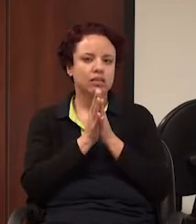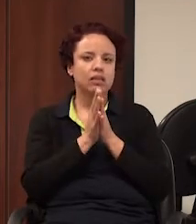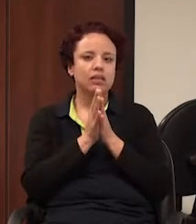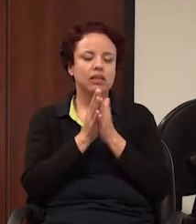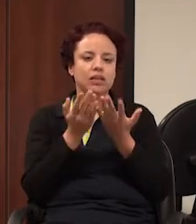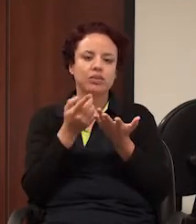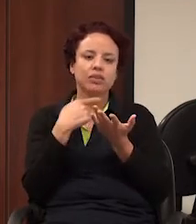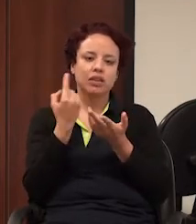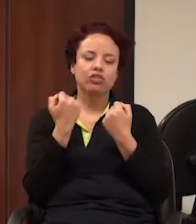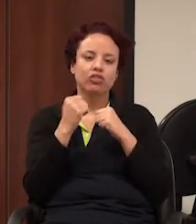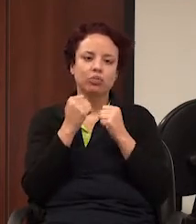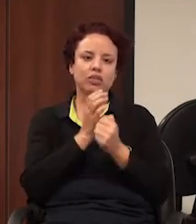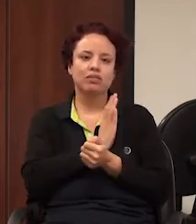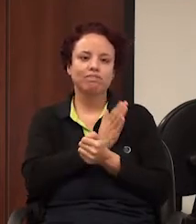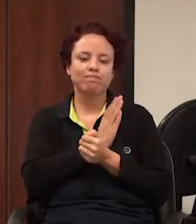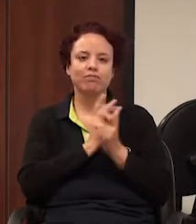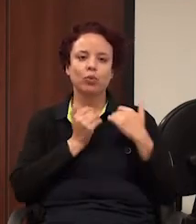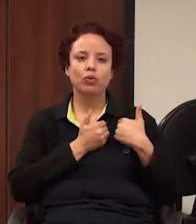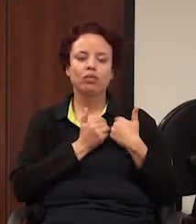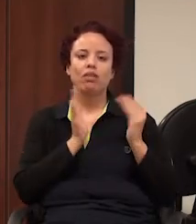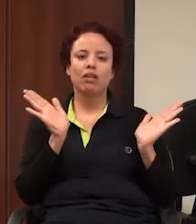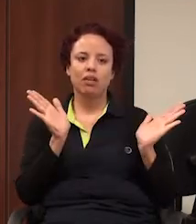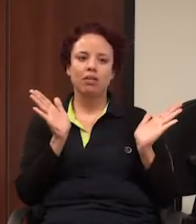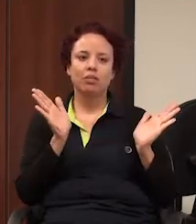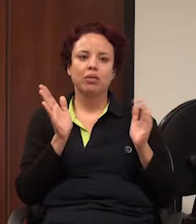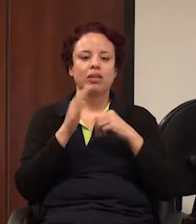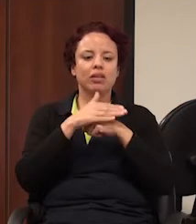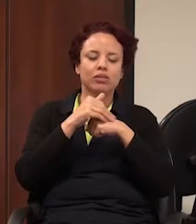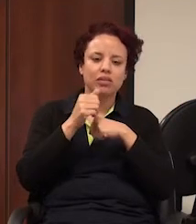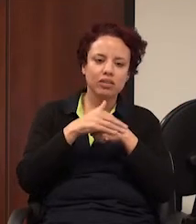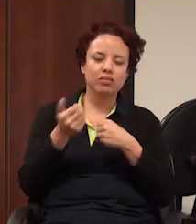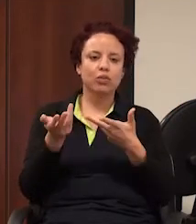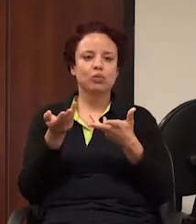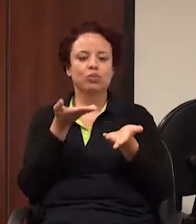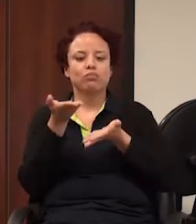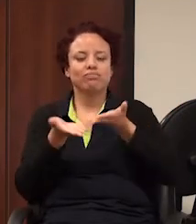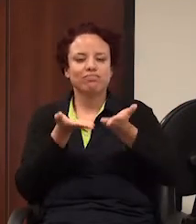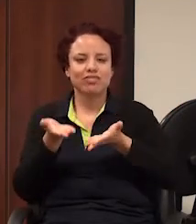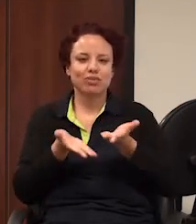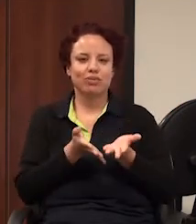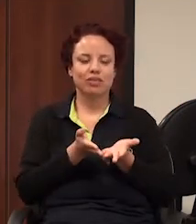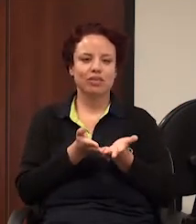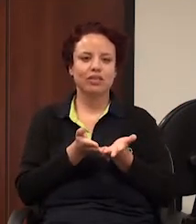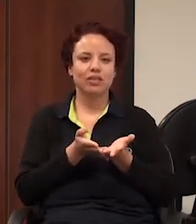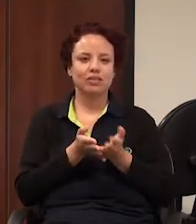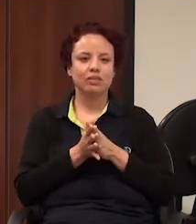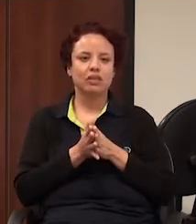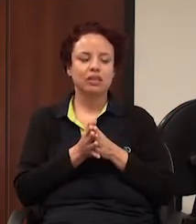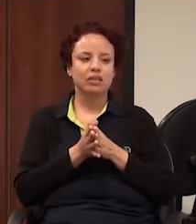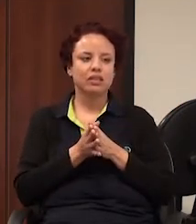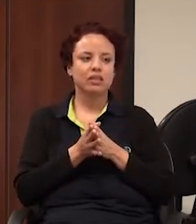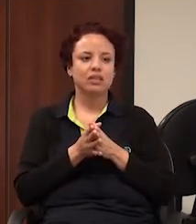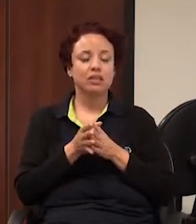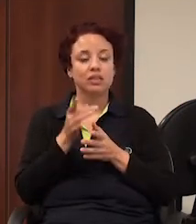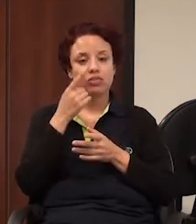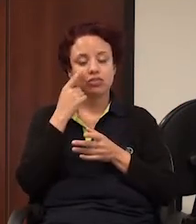que a gente tem que ter o nosso coração um pouco mais aberto, ser mais afetuoso, né? E quem sabe as